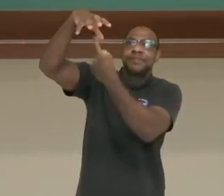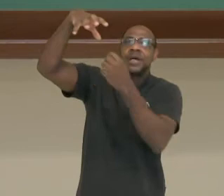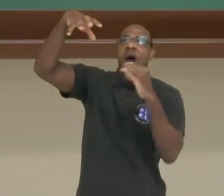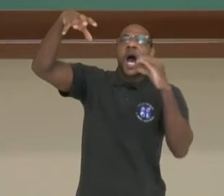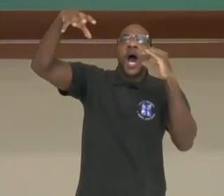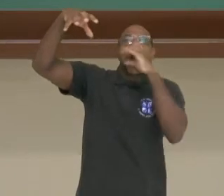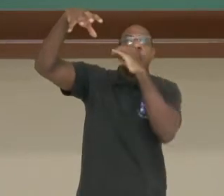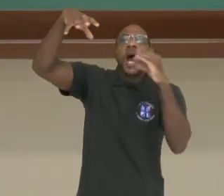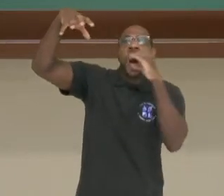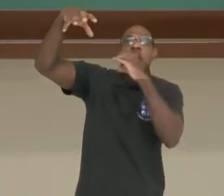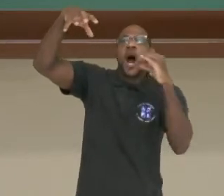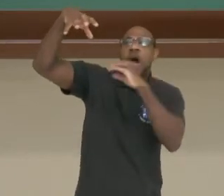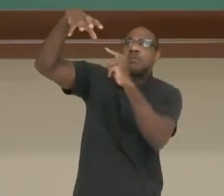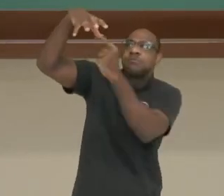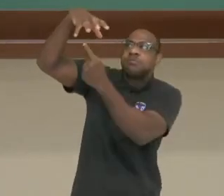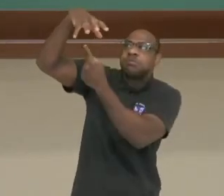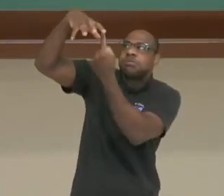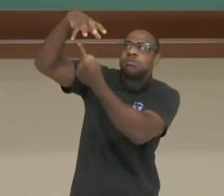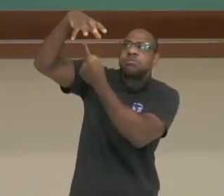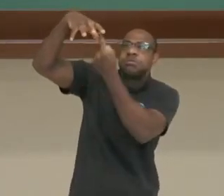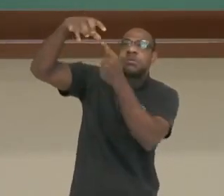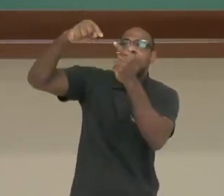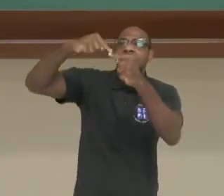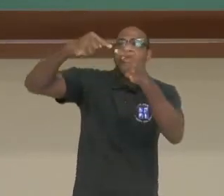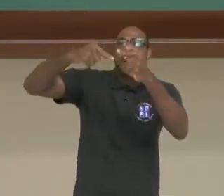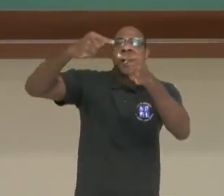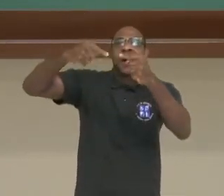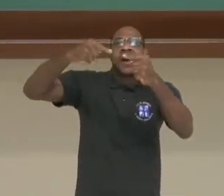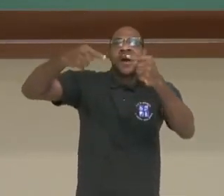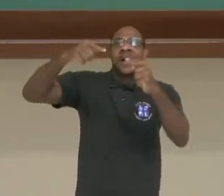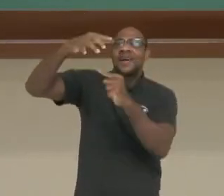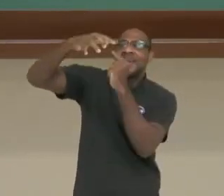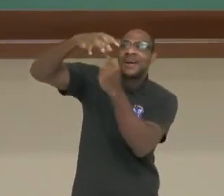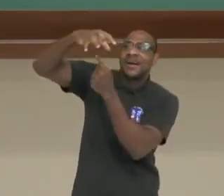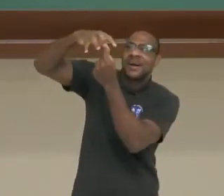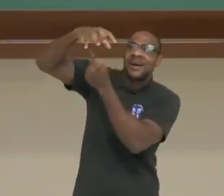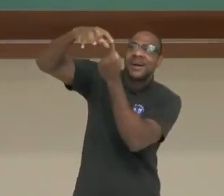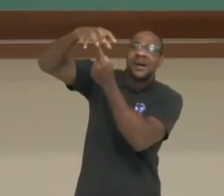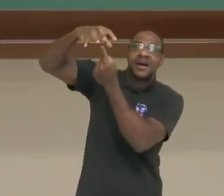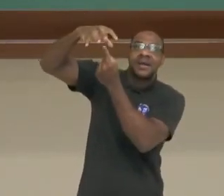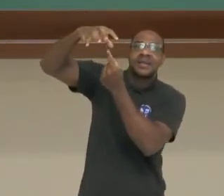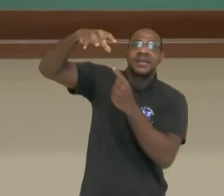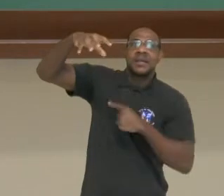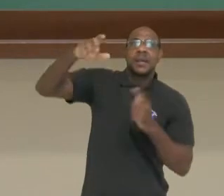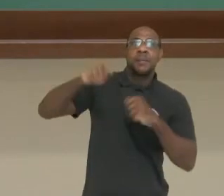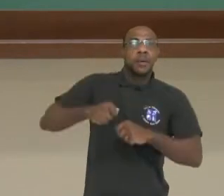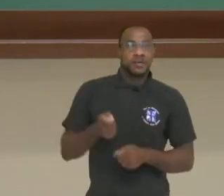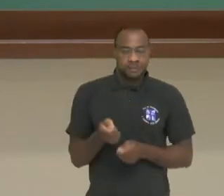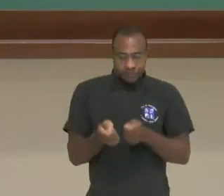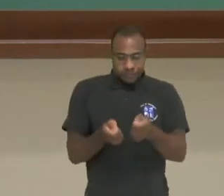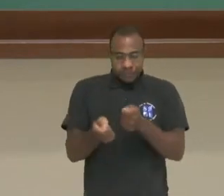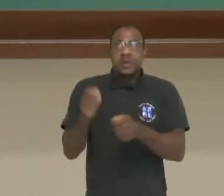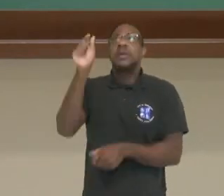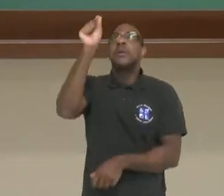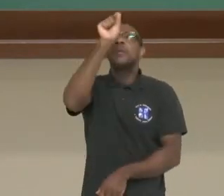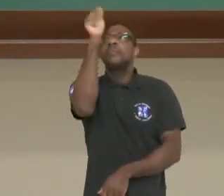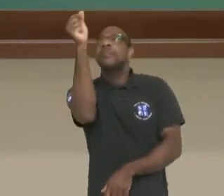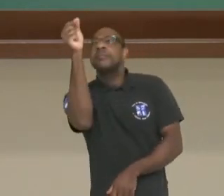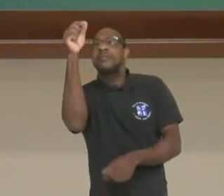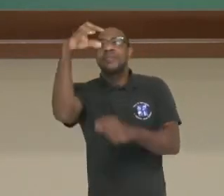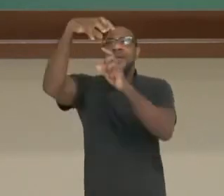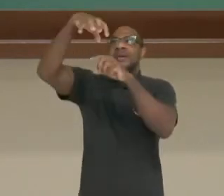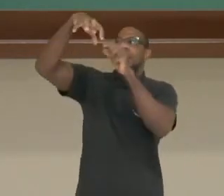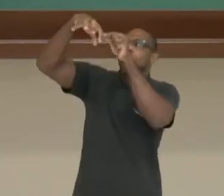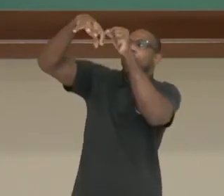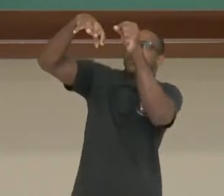aquecimento. Aquecimento que nós podemos ali controlar com o chaveamento ali, né? O controle, né? Que